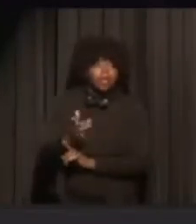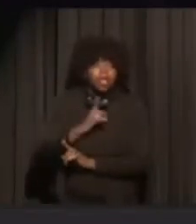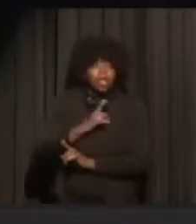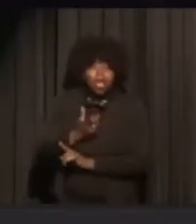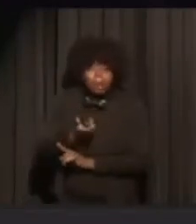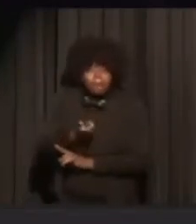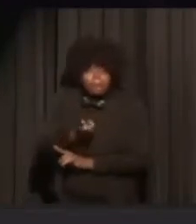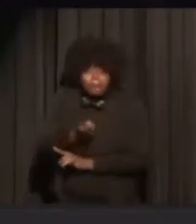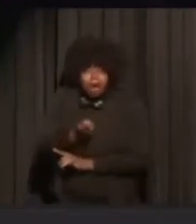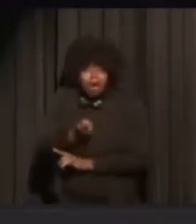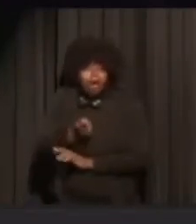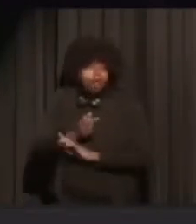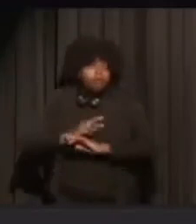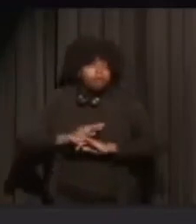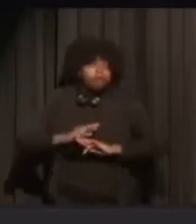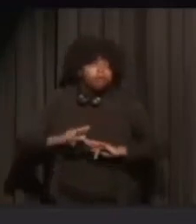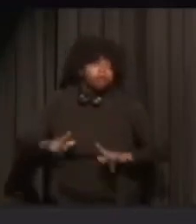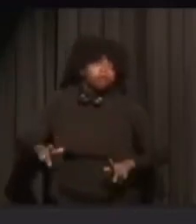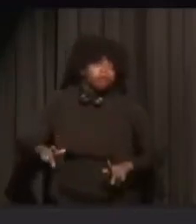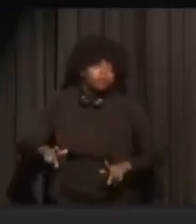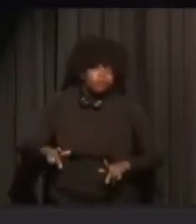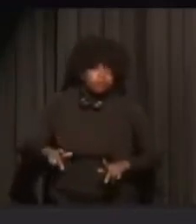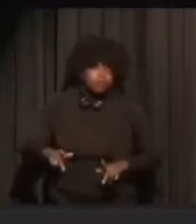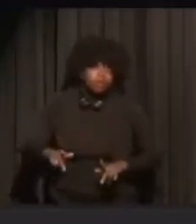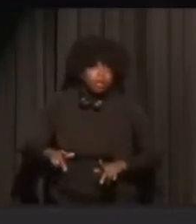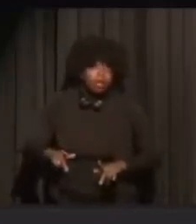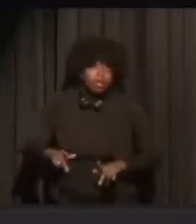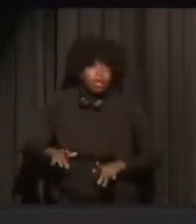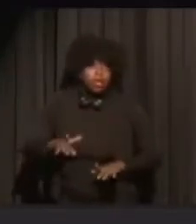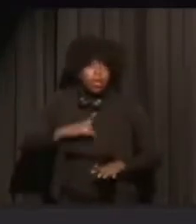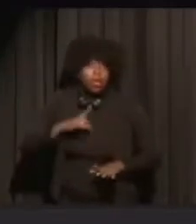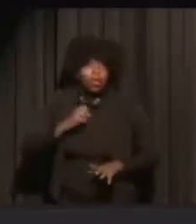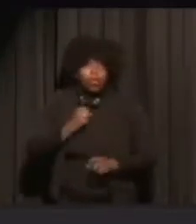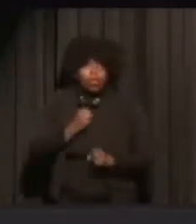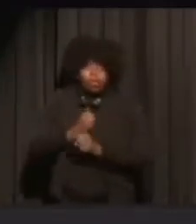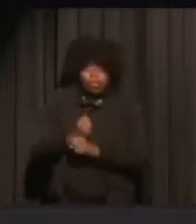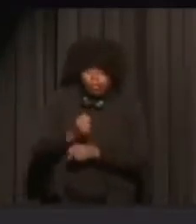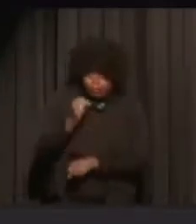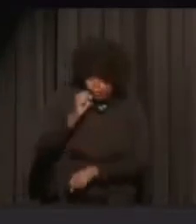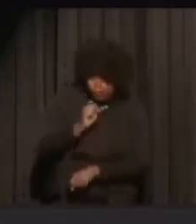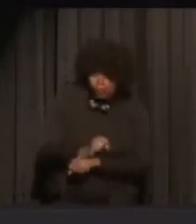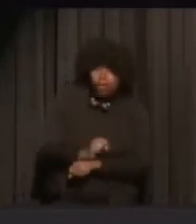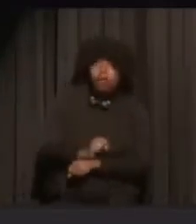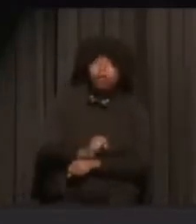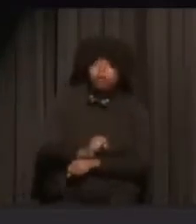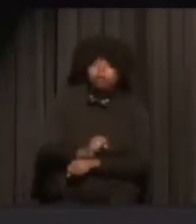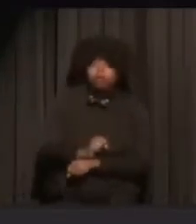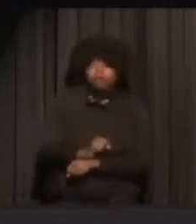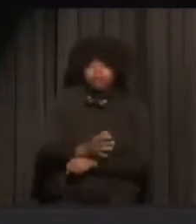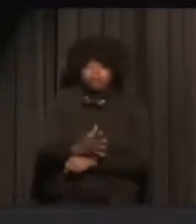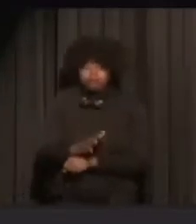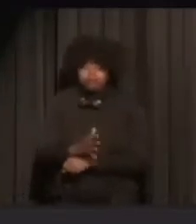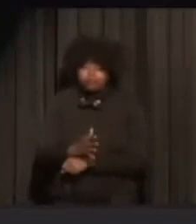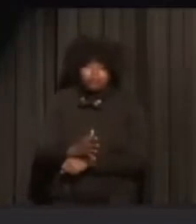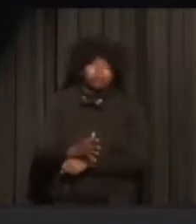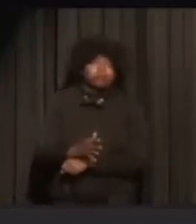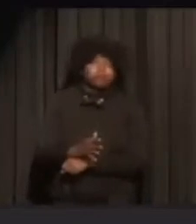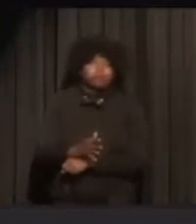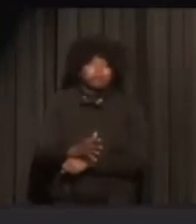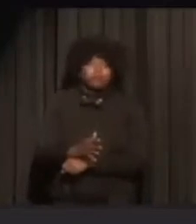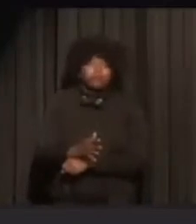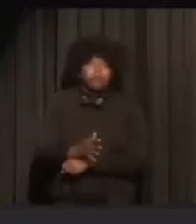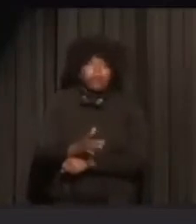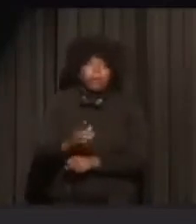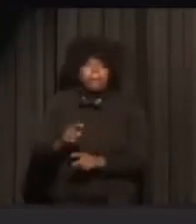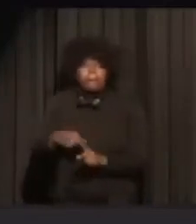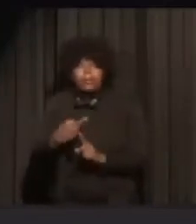pouca diferença faz grande diferença um ano parado como prá praticamente esteve antes mas mais